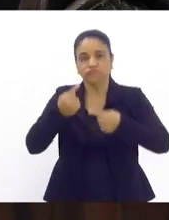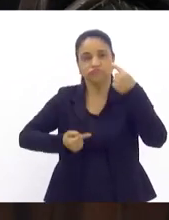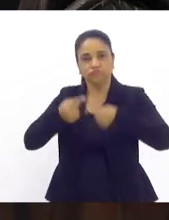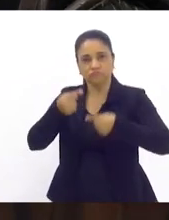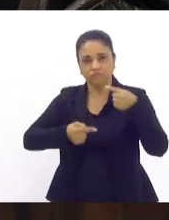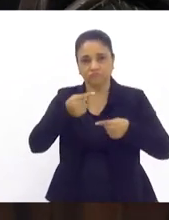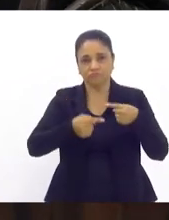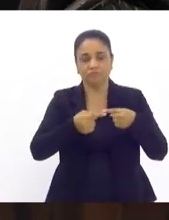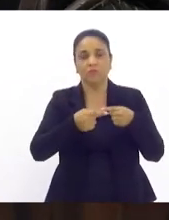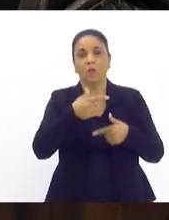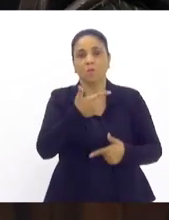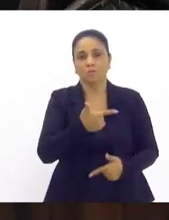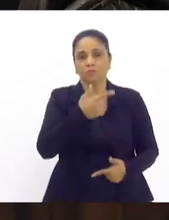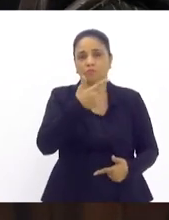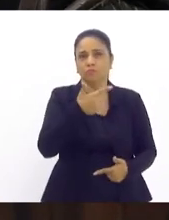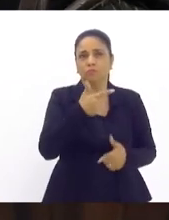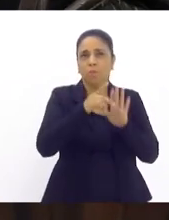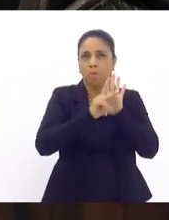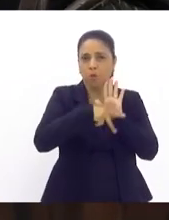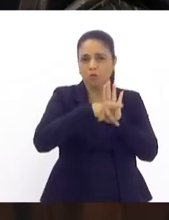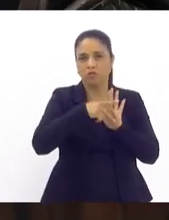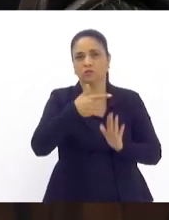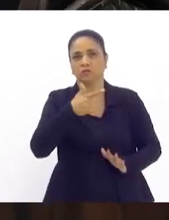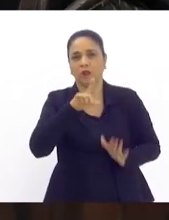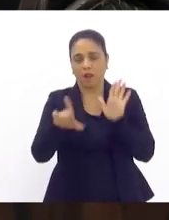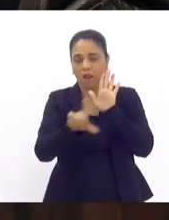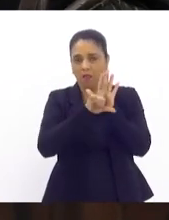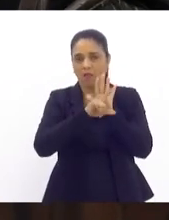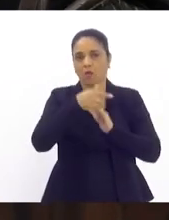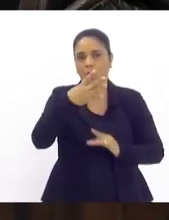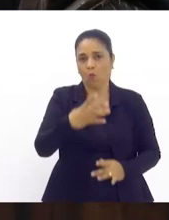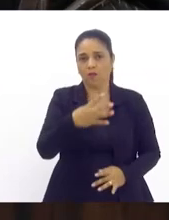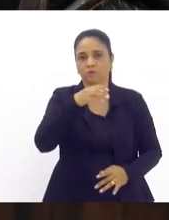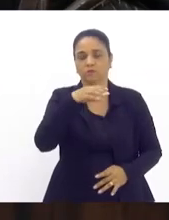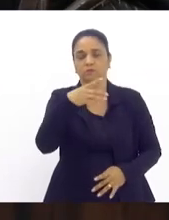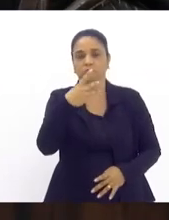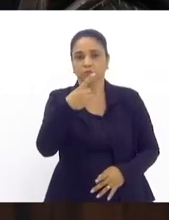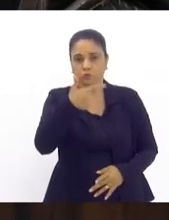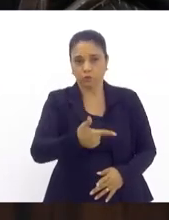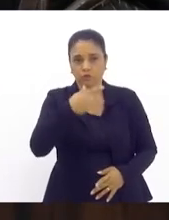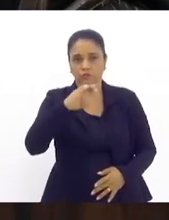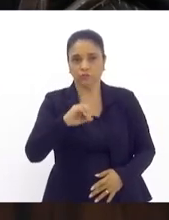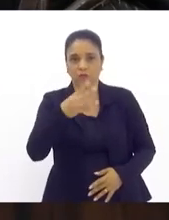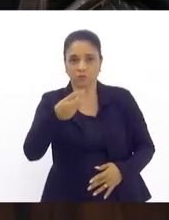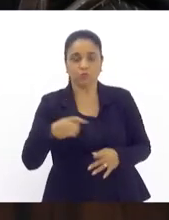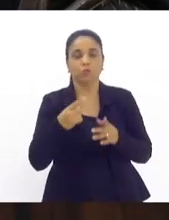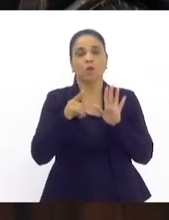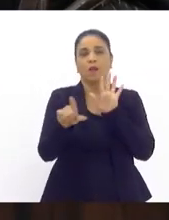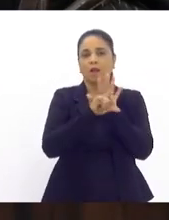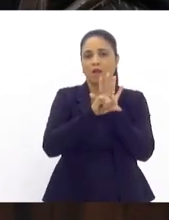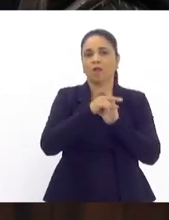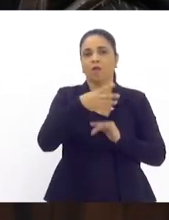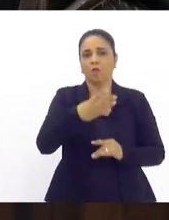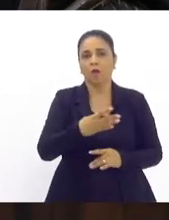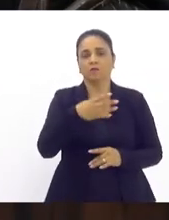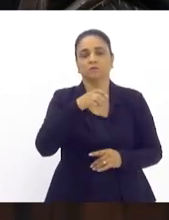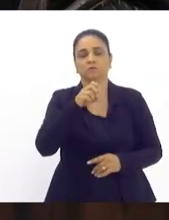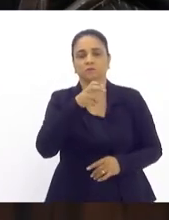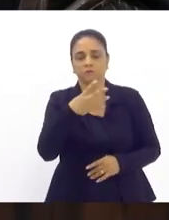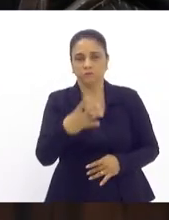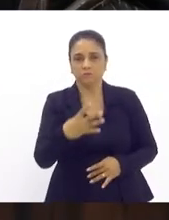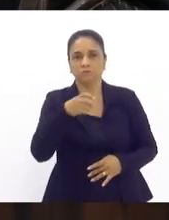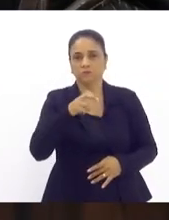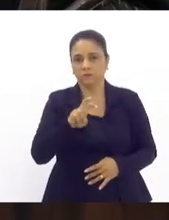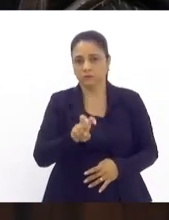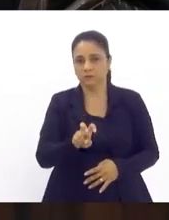de lei 4324 de 21, de autoria do deputado Márcio Canella, que altera a lei 4705 de 9 de janeiro de